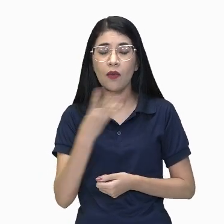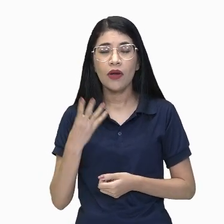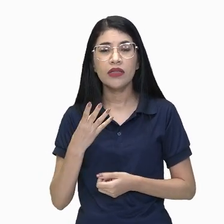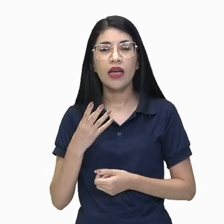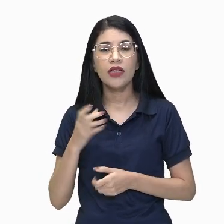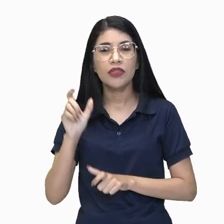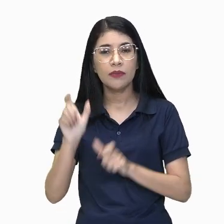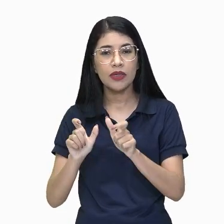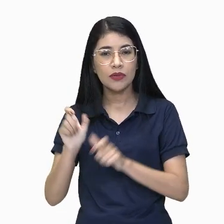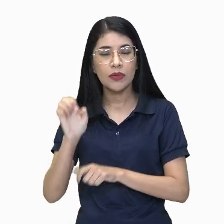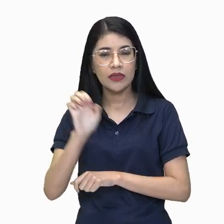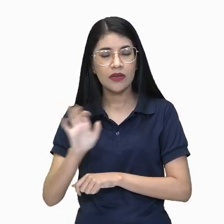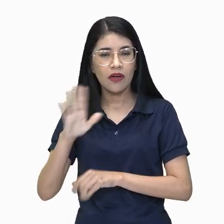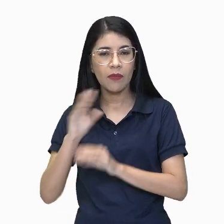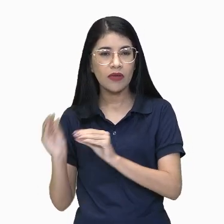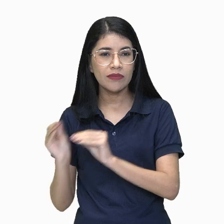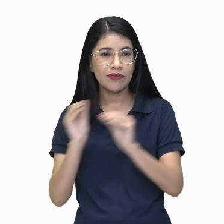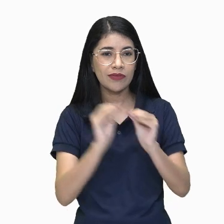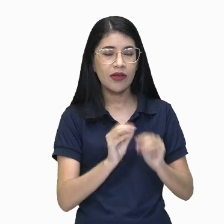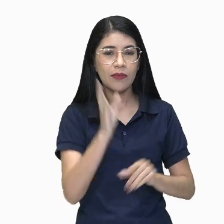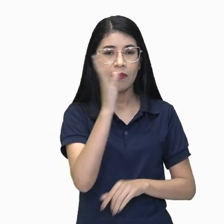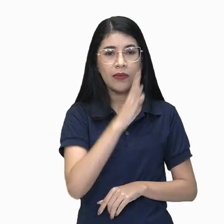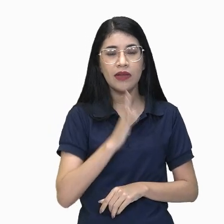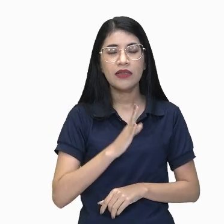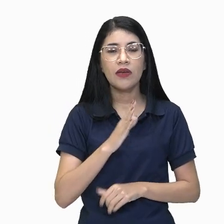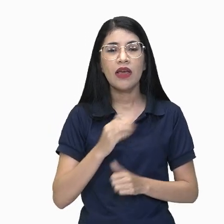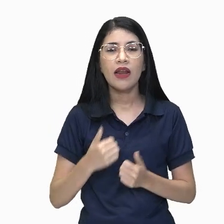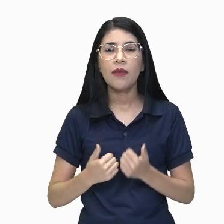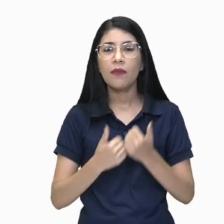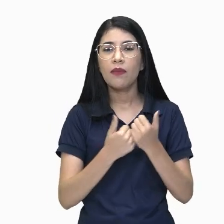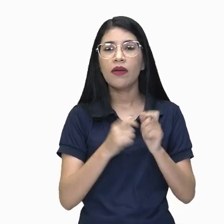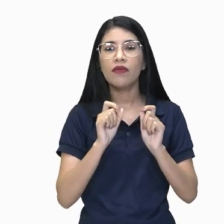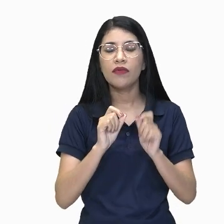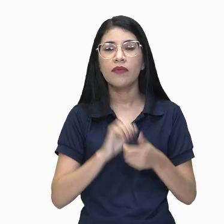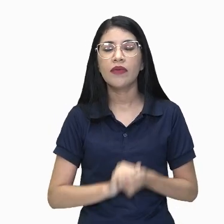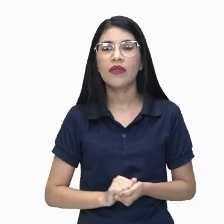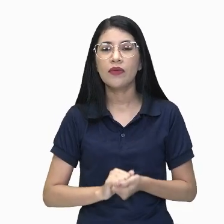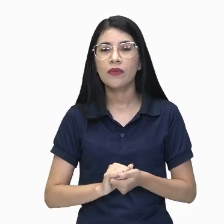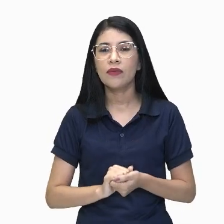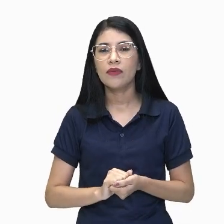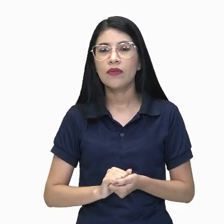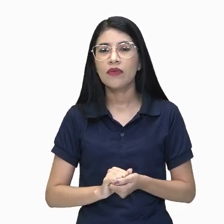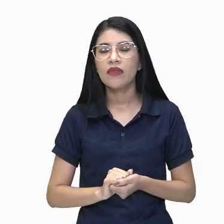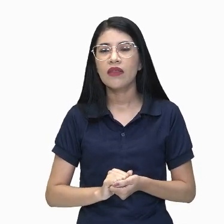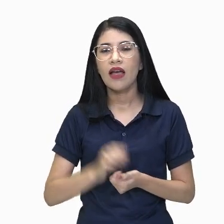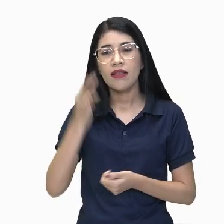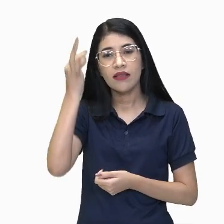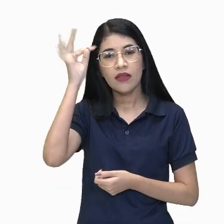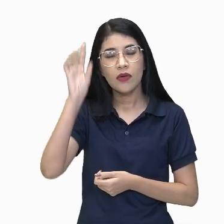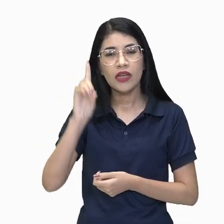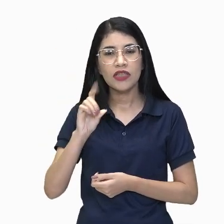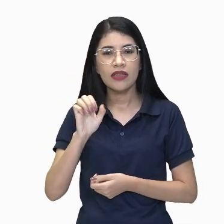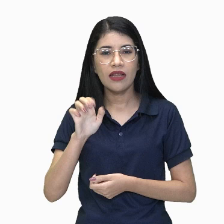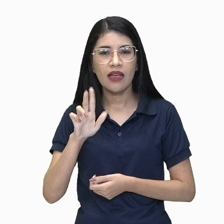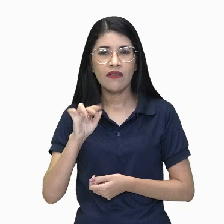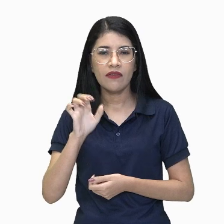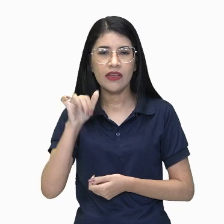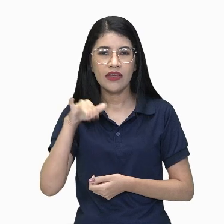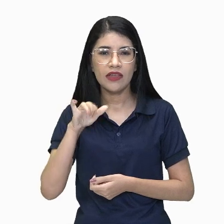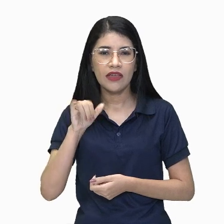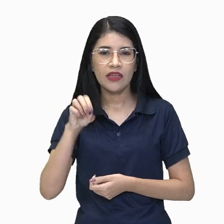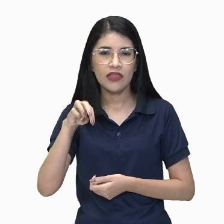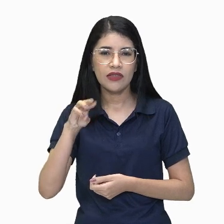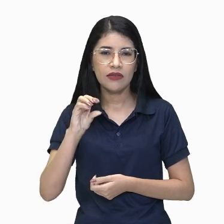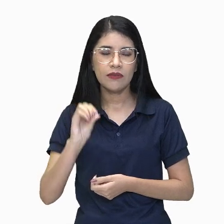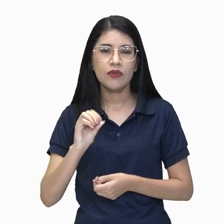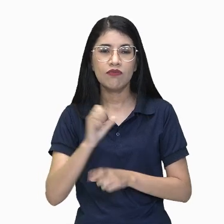europeus para o Brasil era alicerçada no darwinismo social, que era uma teoria que defendia por parte